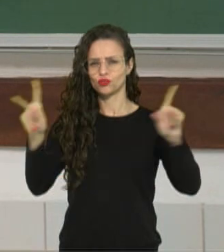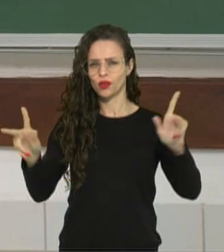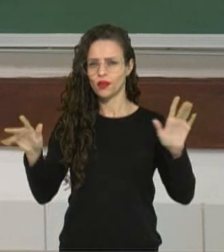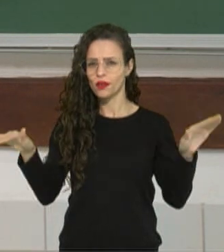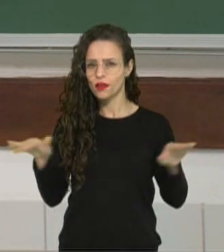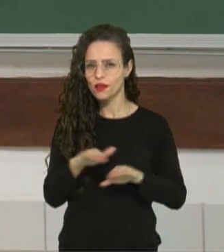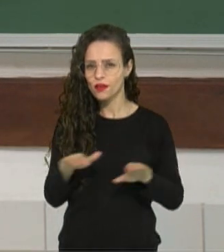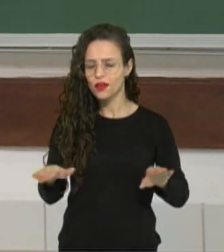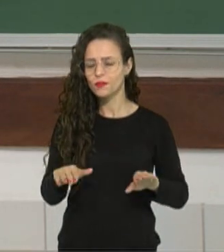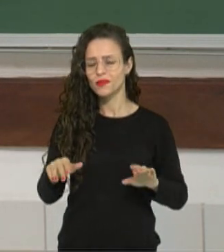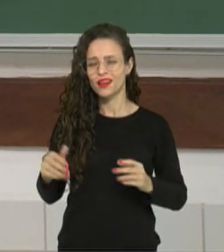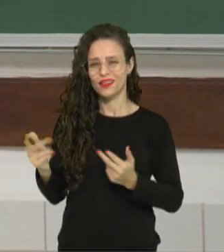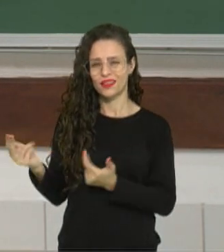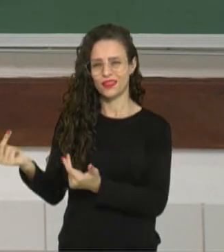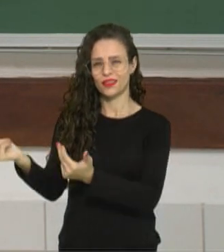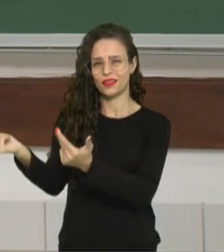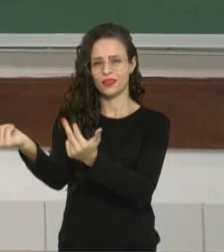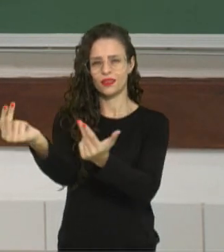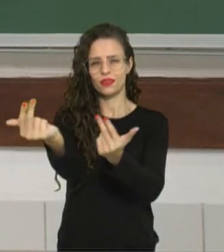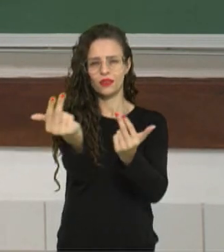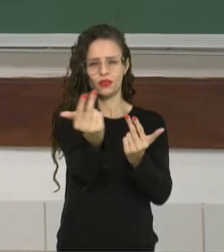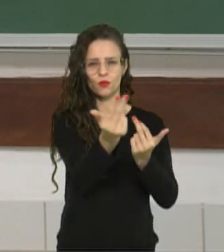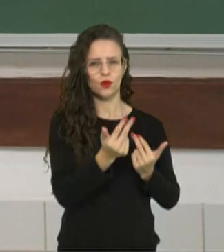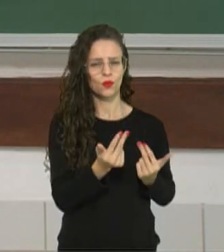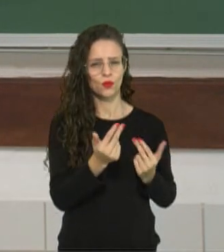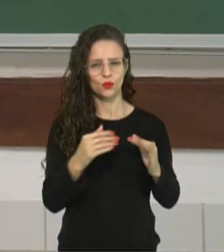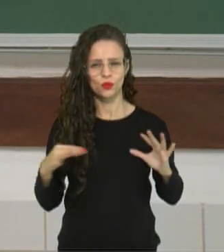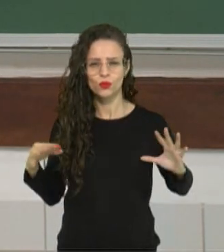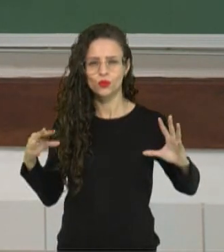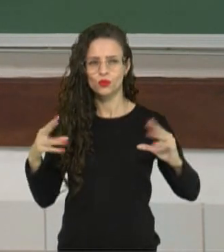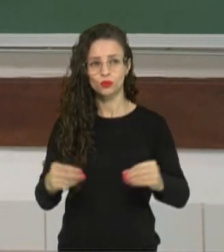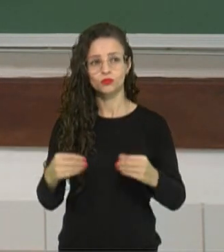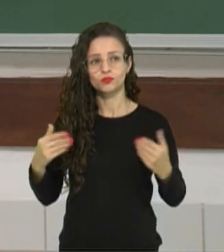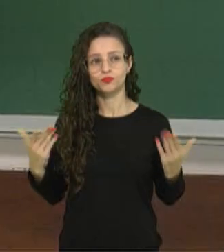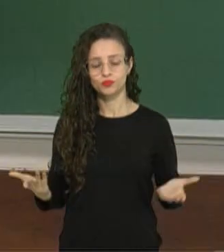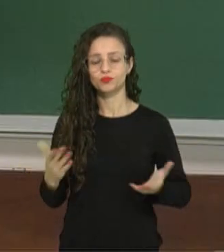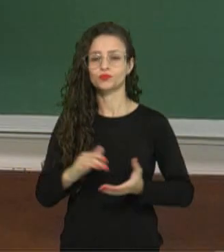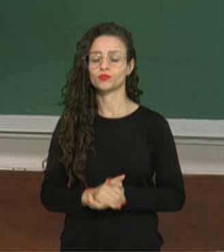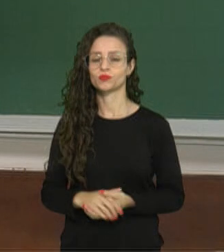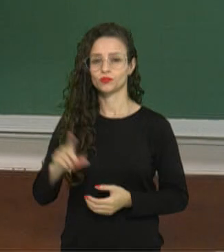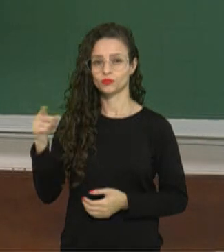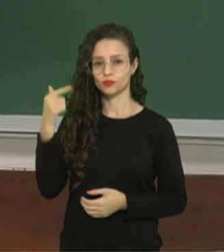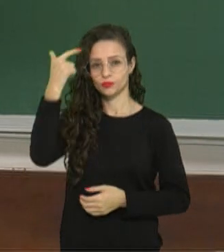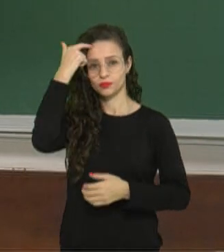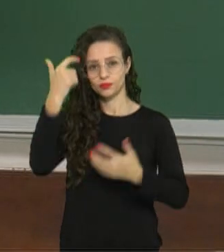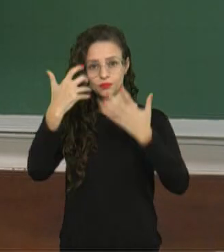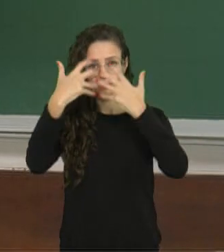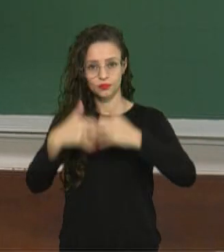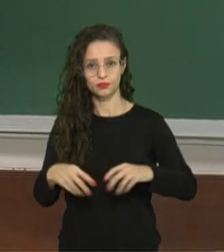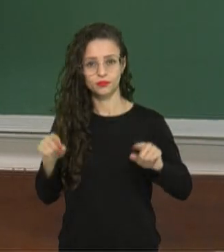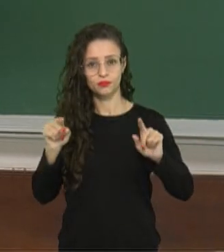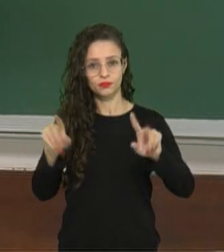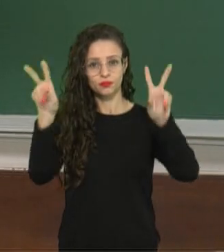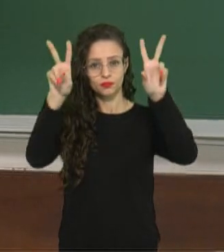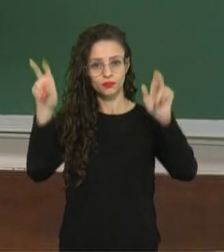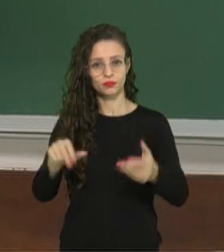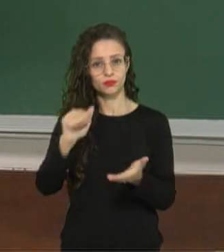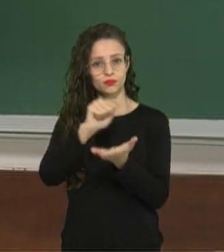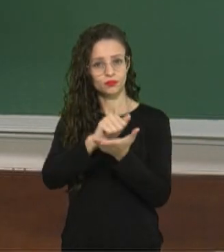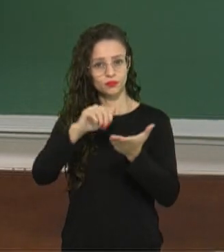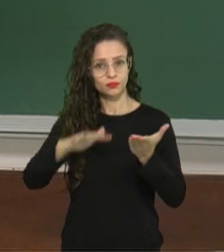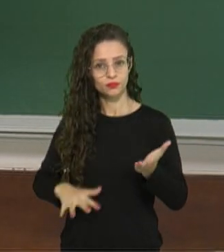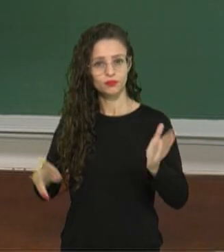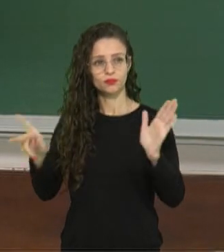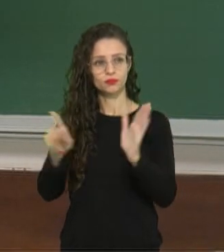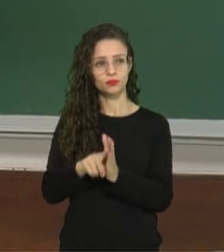vai acabar se tornando igual em tudo? Então, para a gente pensar nessa problemática, uma atividade